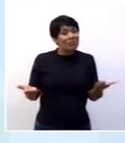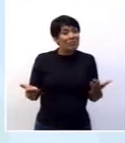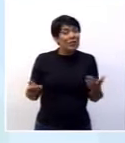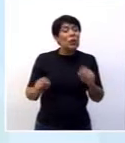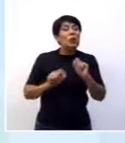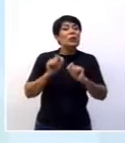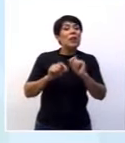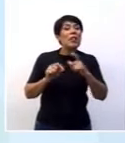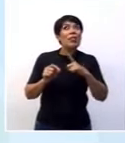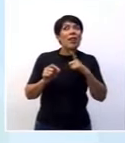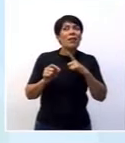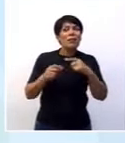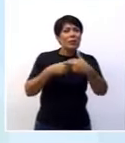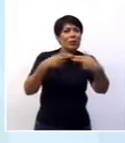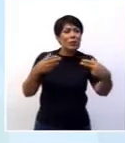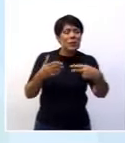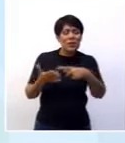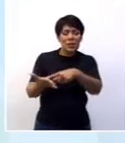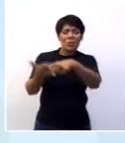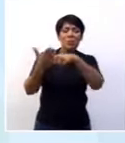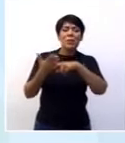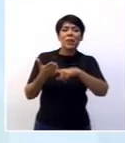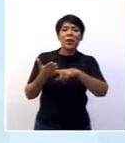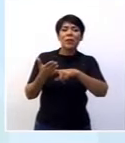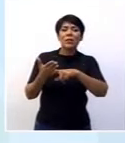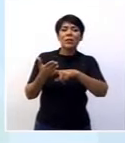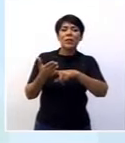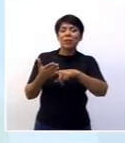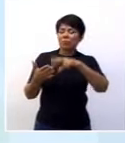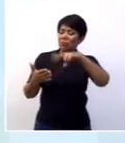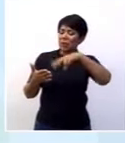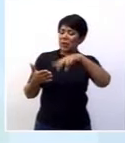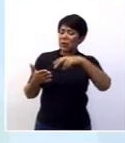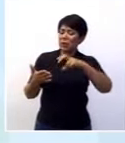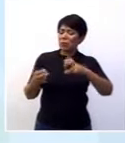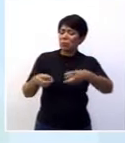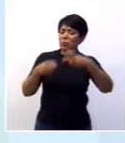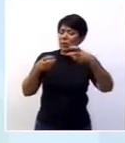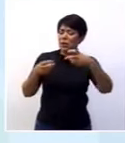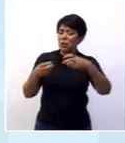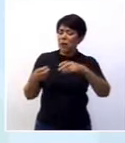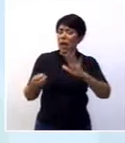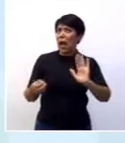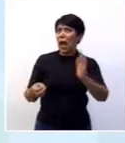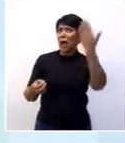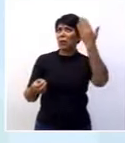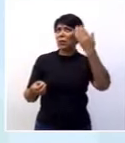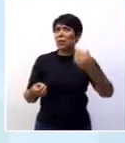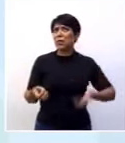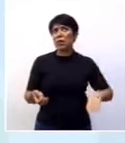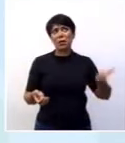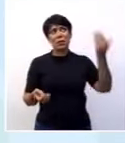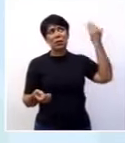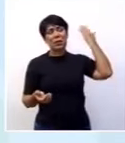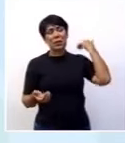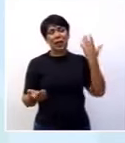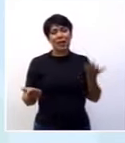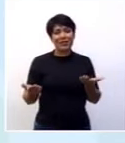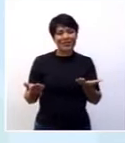de elementos que vão trazer para a gente a leitura daquele espaço, daquele ambiente, daquele